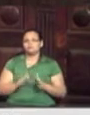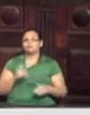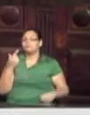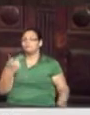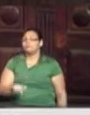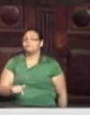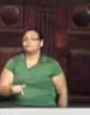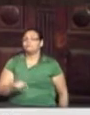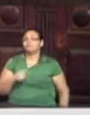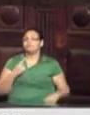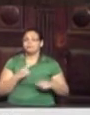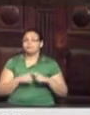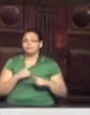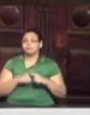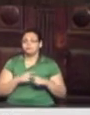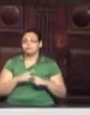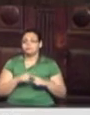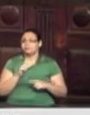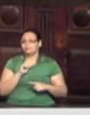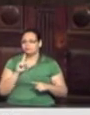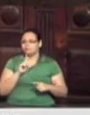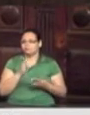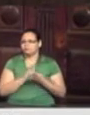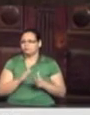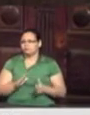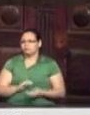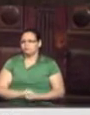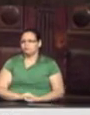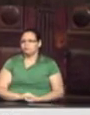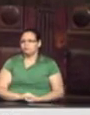mais, porque não acabou.